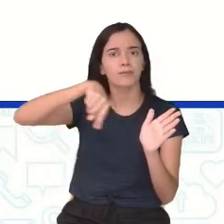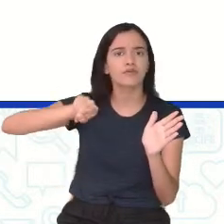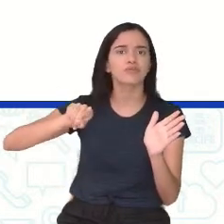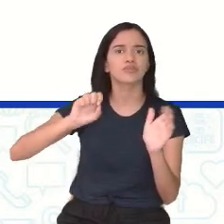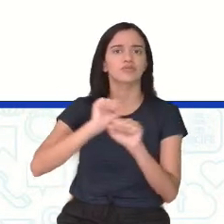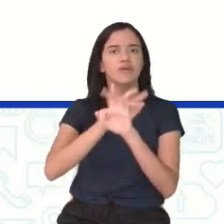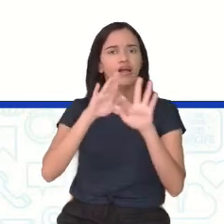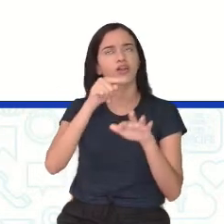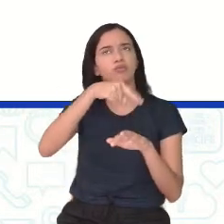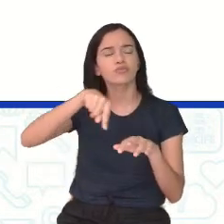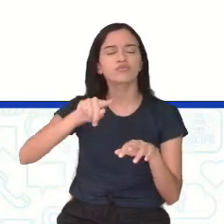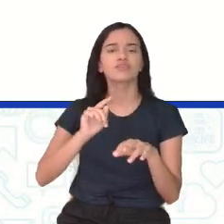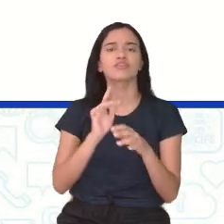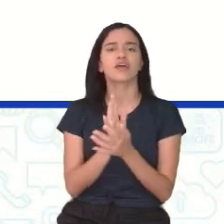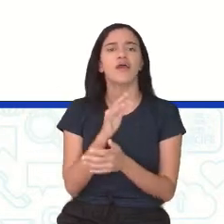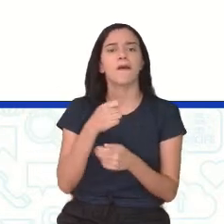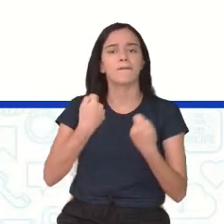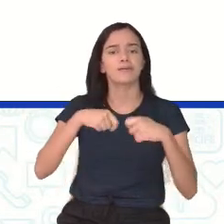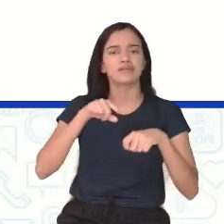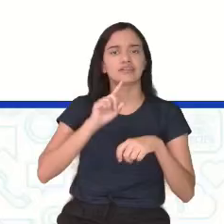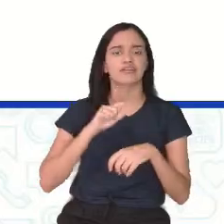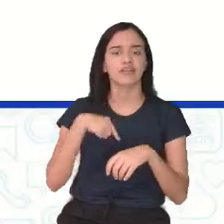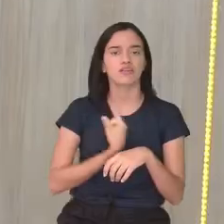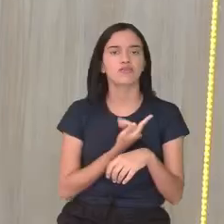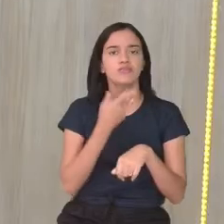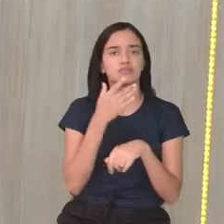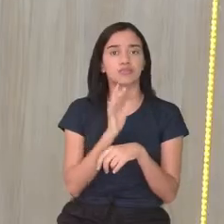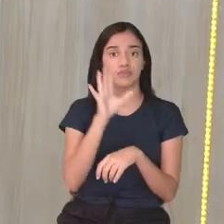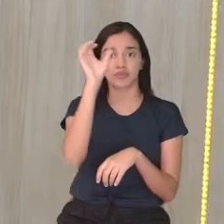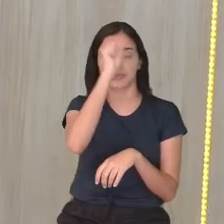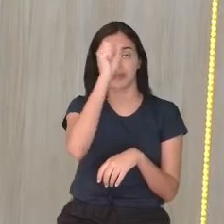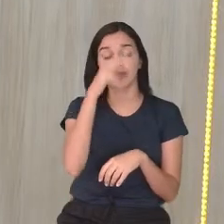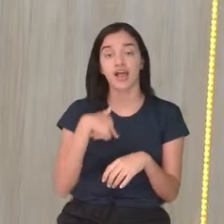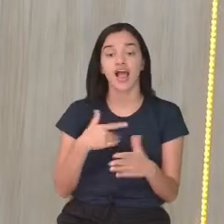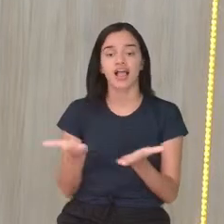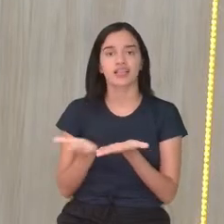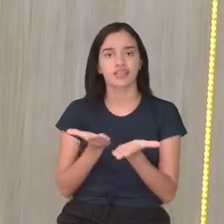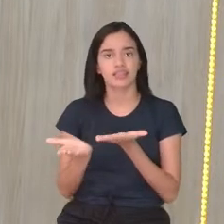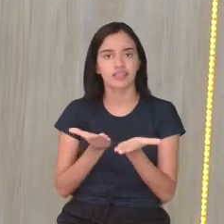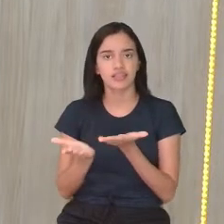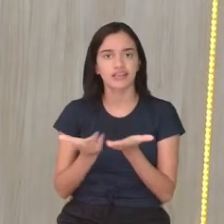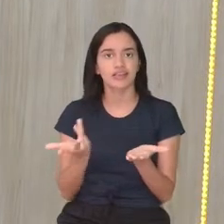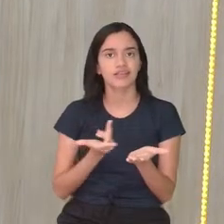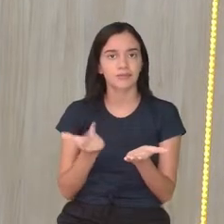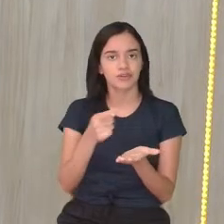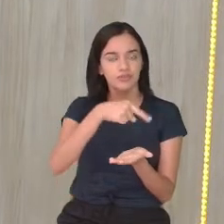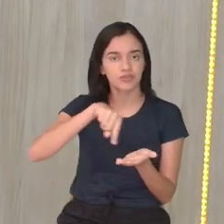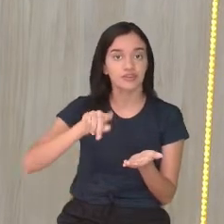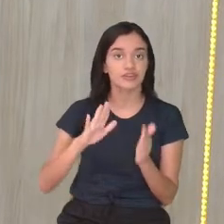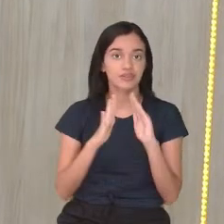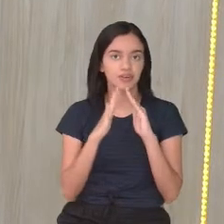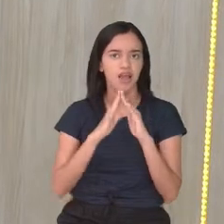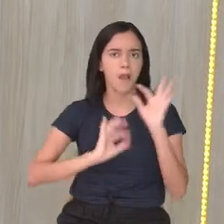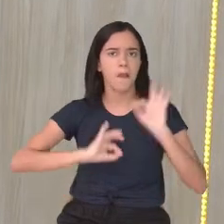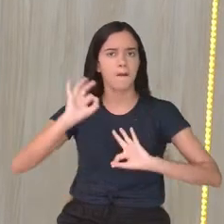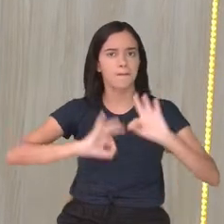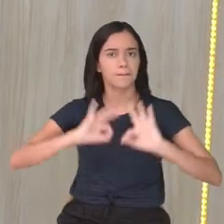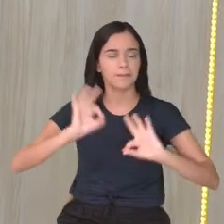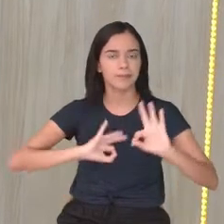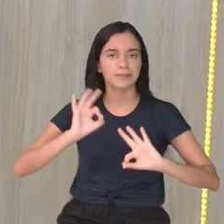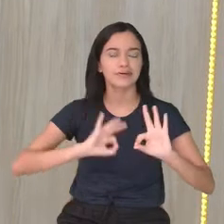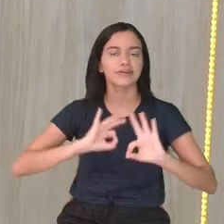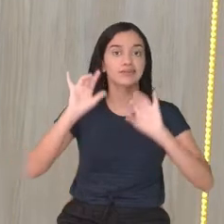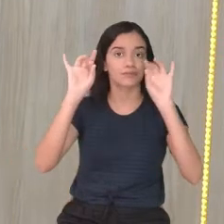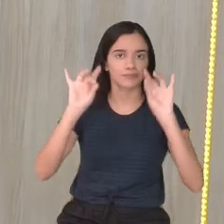digam o que é que a gente precisa fazer aqui para atender a demanda de vocês que estão em casa, porque essa aula é preparada com muito